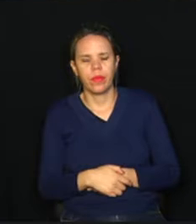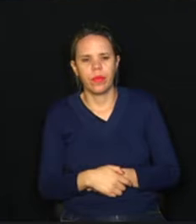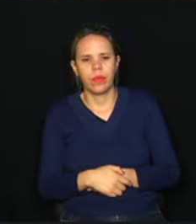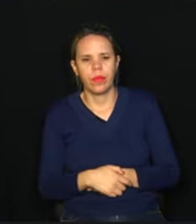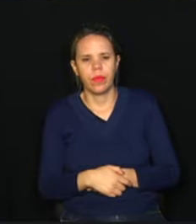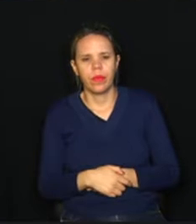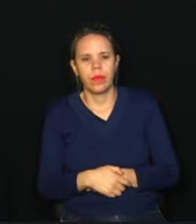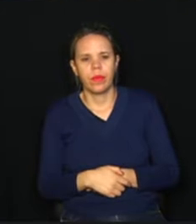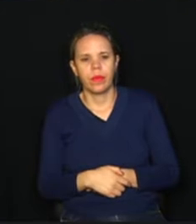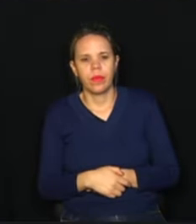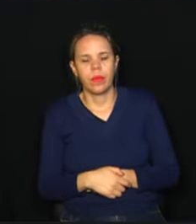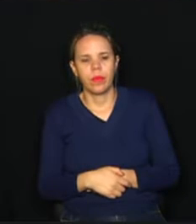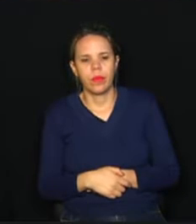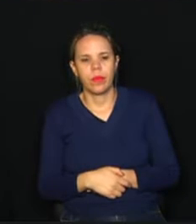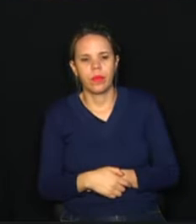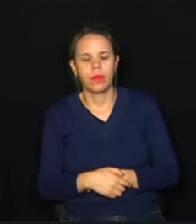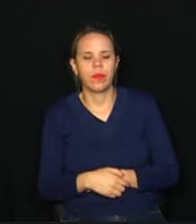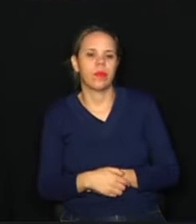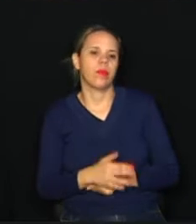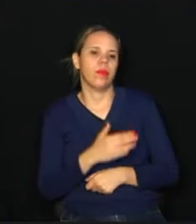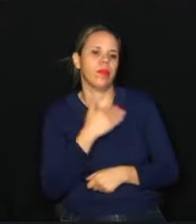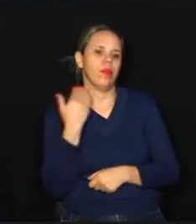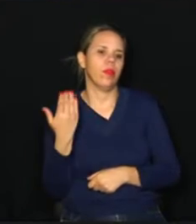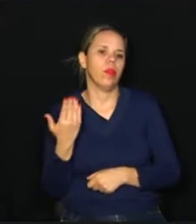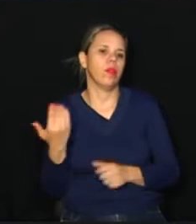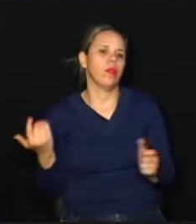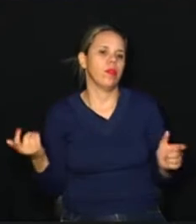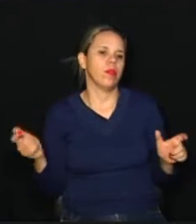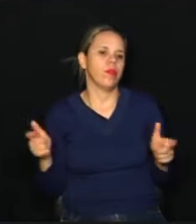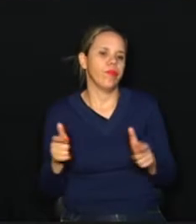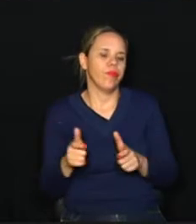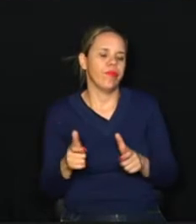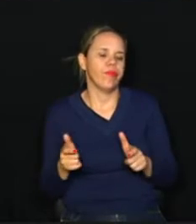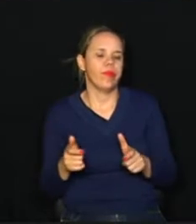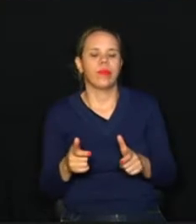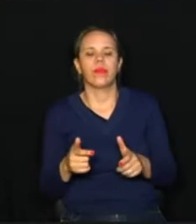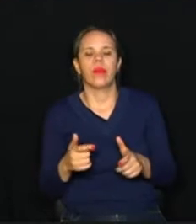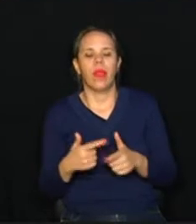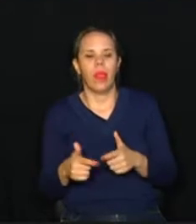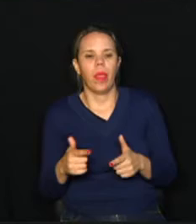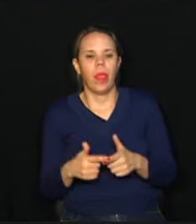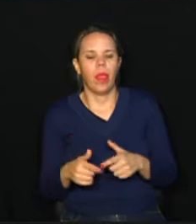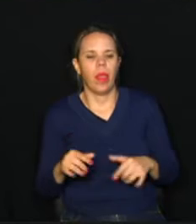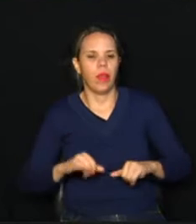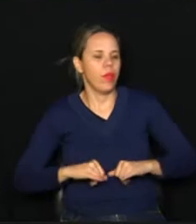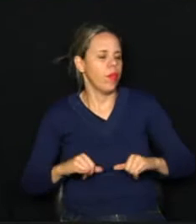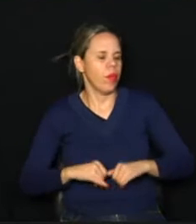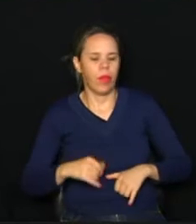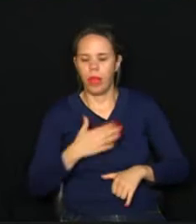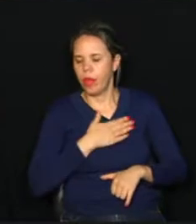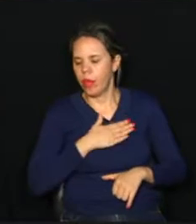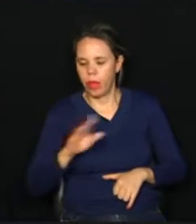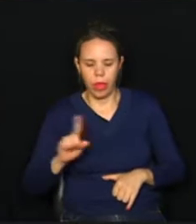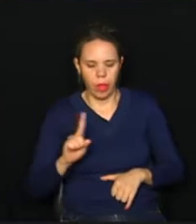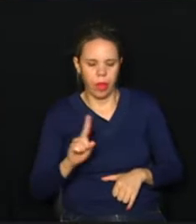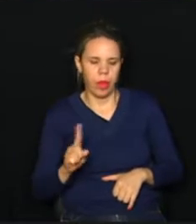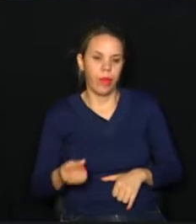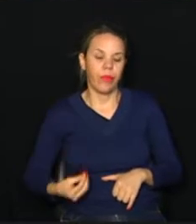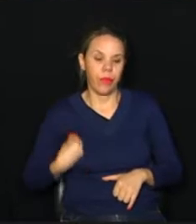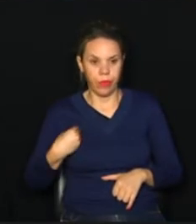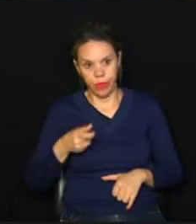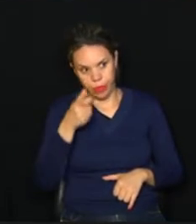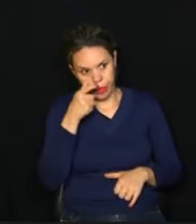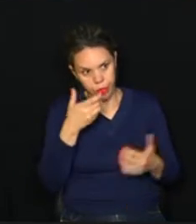morte lenta. Isso é terrível. Eu não gostaria de estar vivendo isso, mas estou vivo e estou vendo.